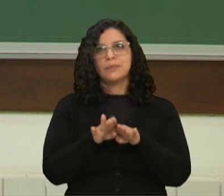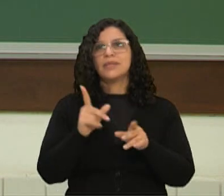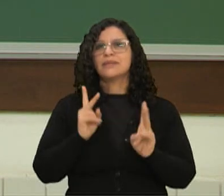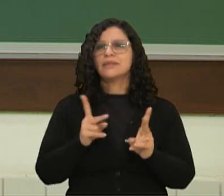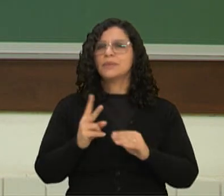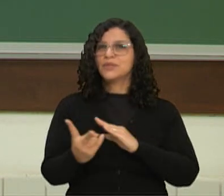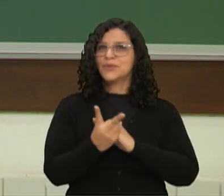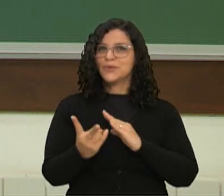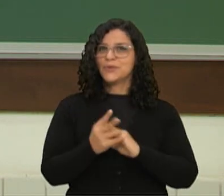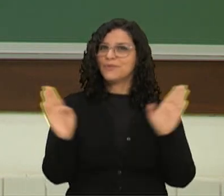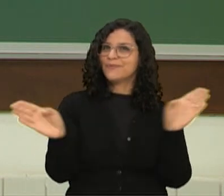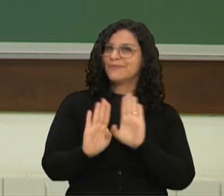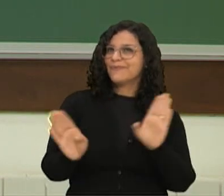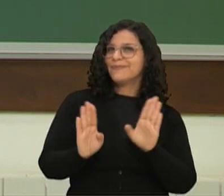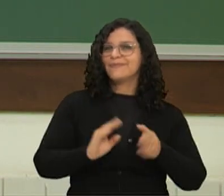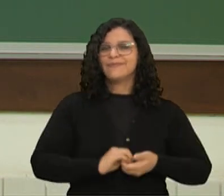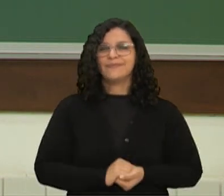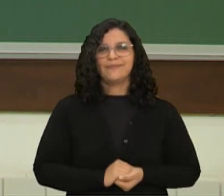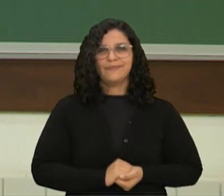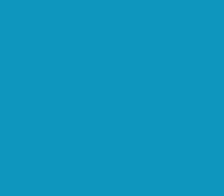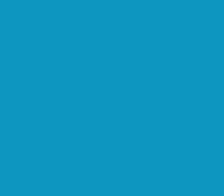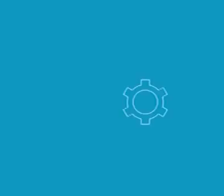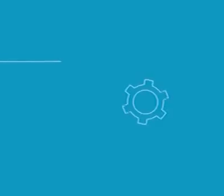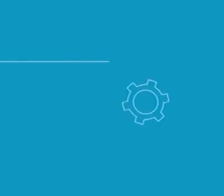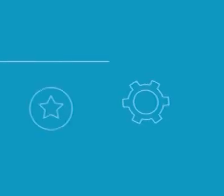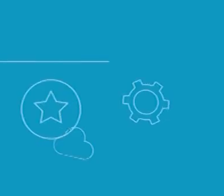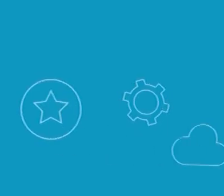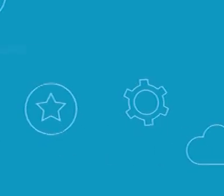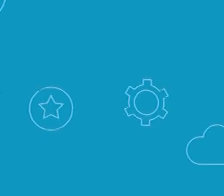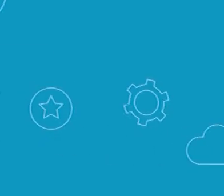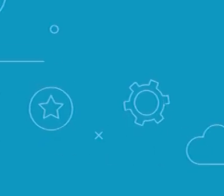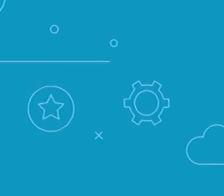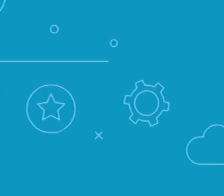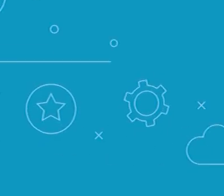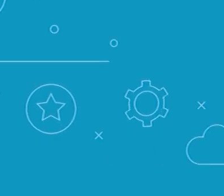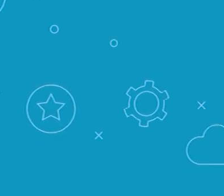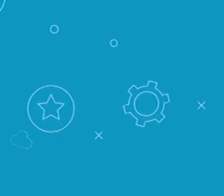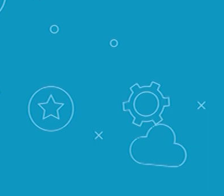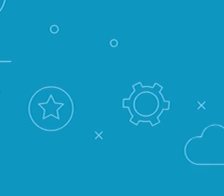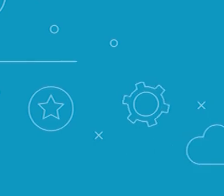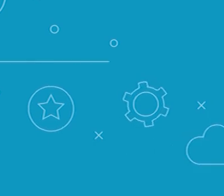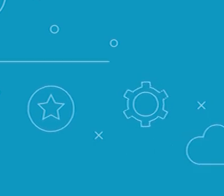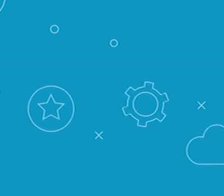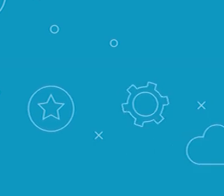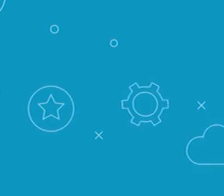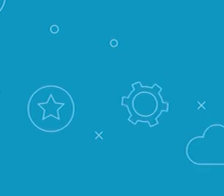care. See you, bye bye.